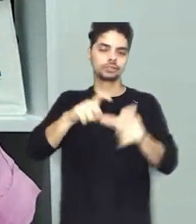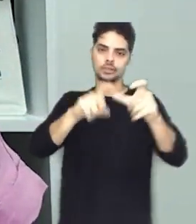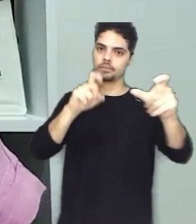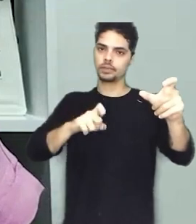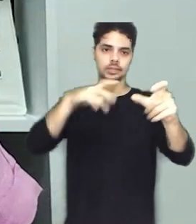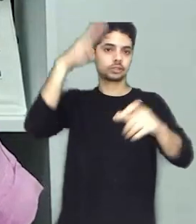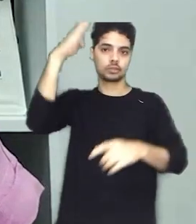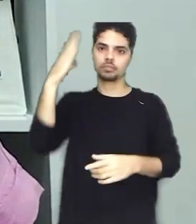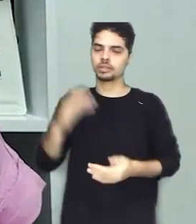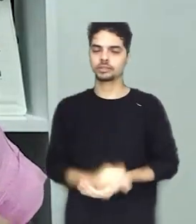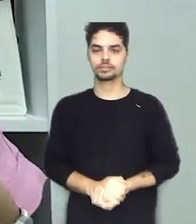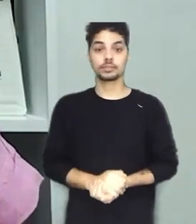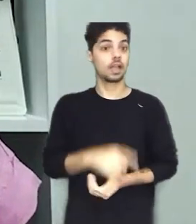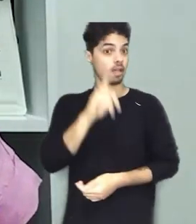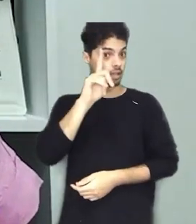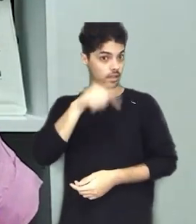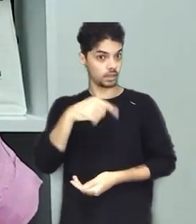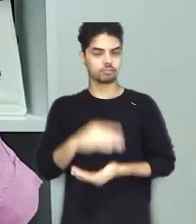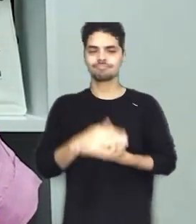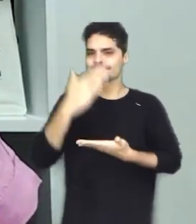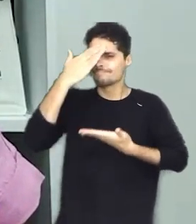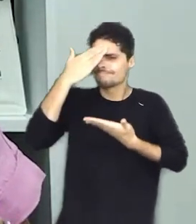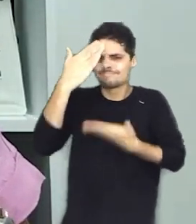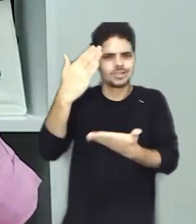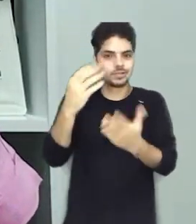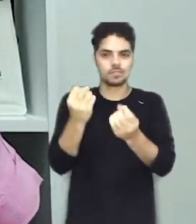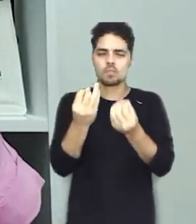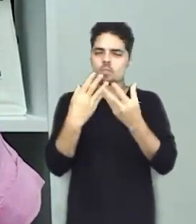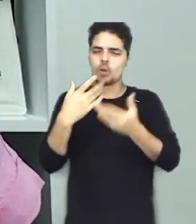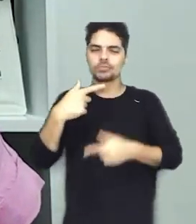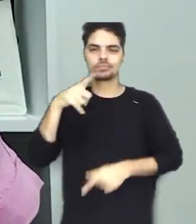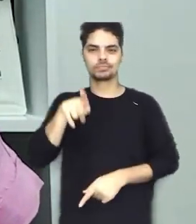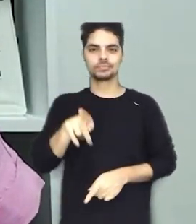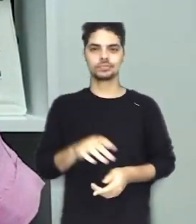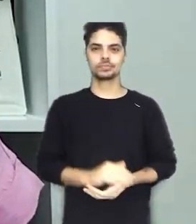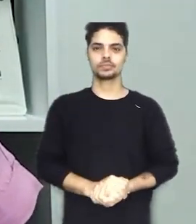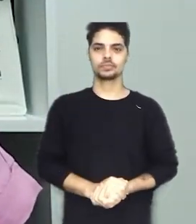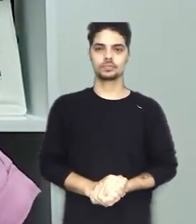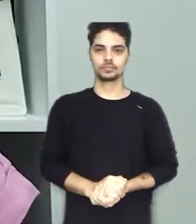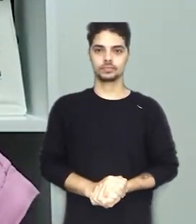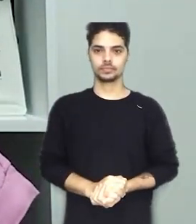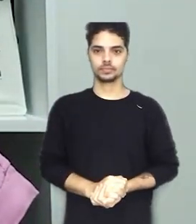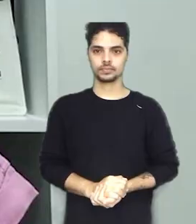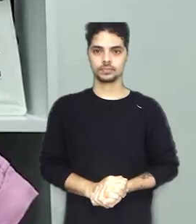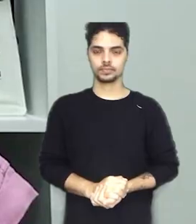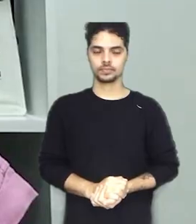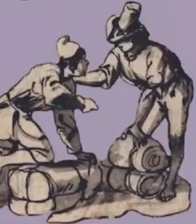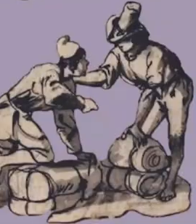É isso. Muito obrigado e bons estudos a todos.